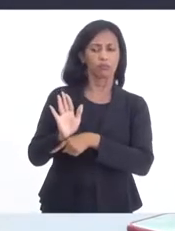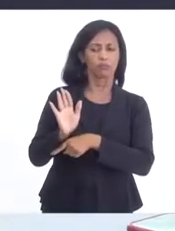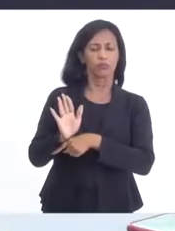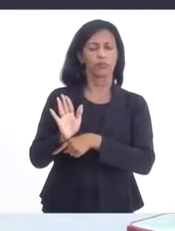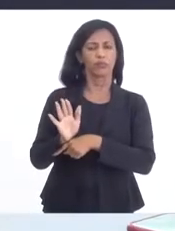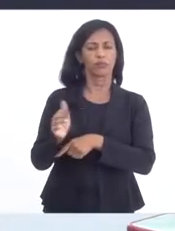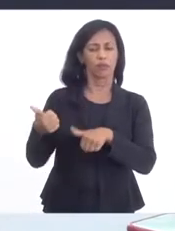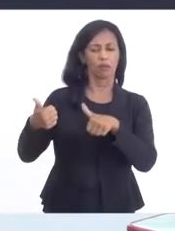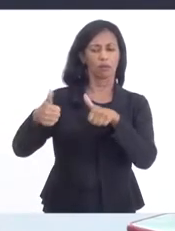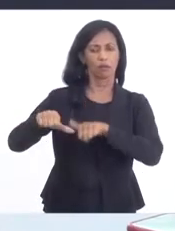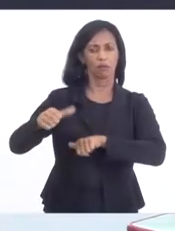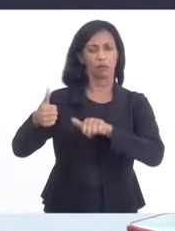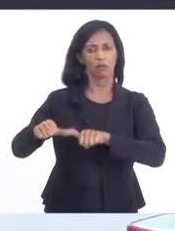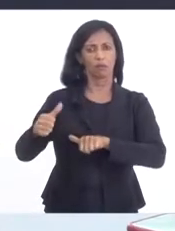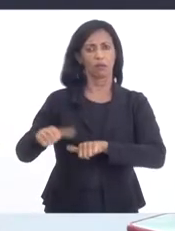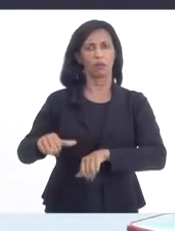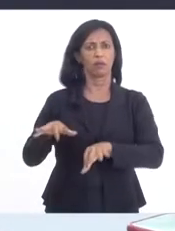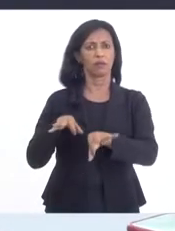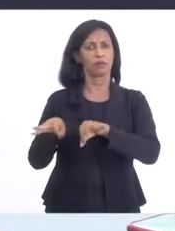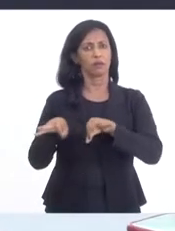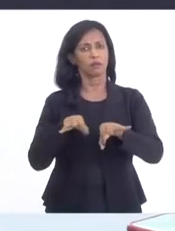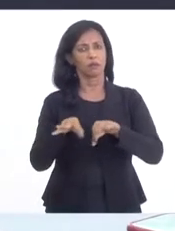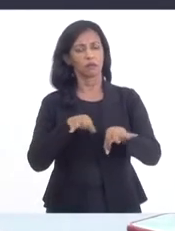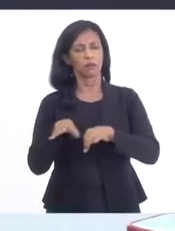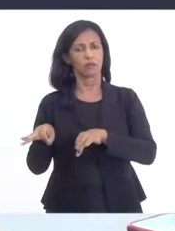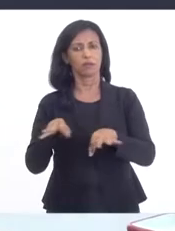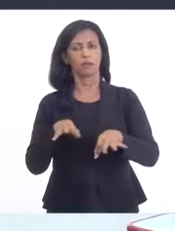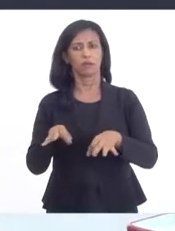na análise dos projetos do